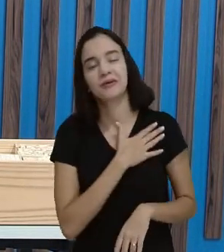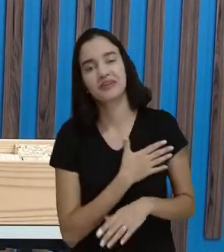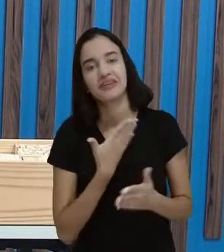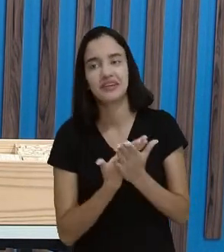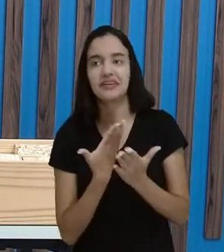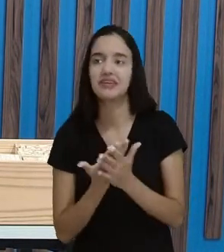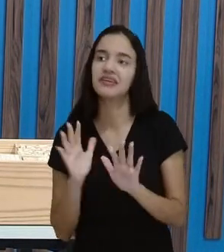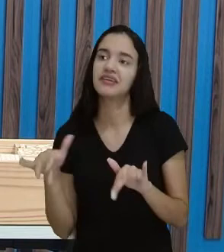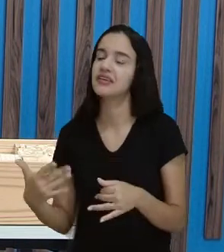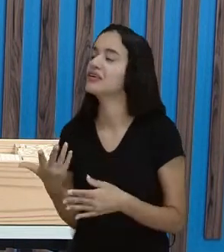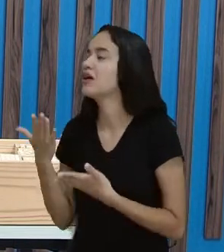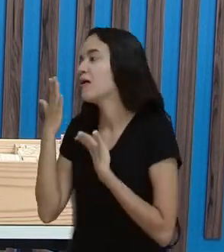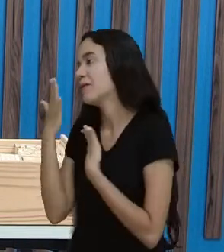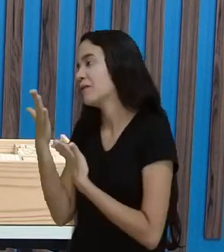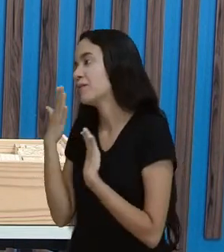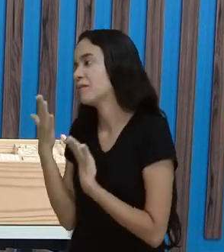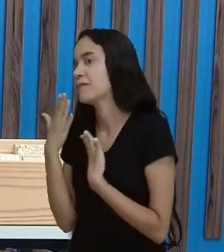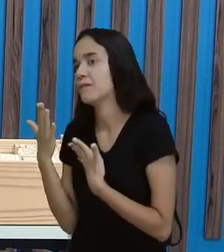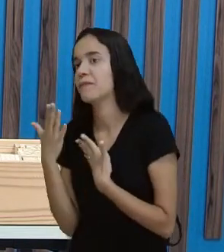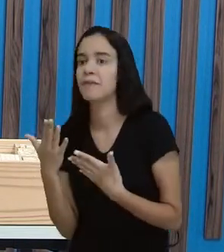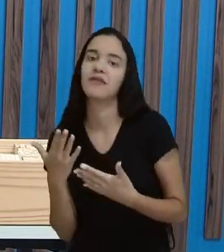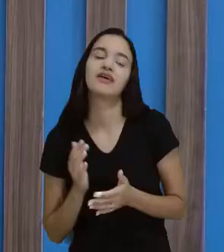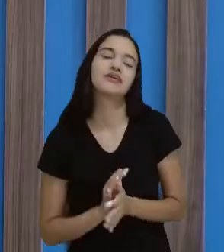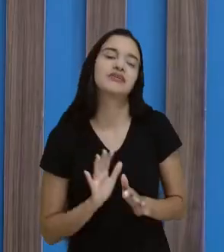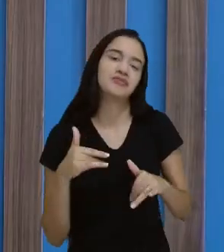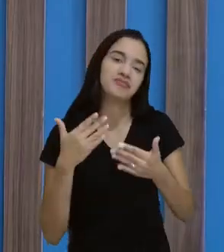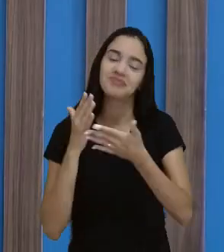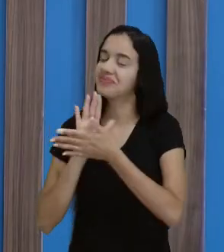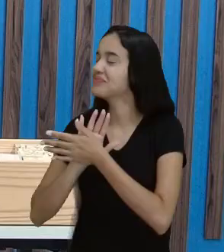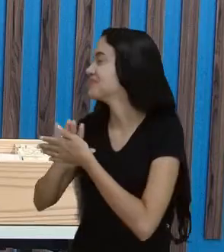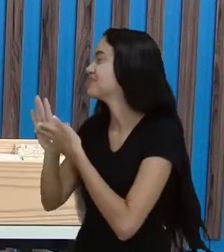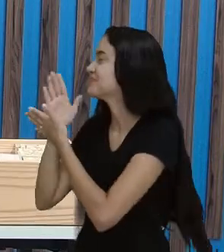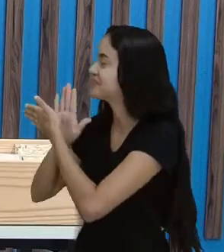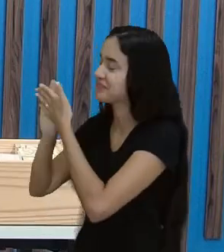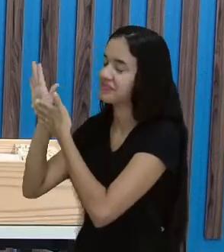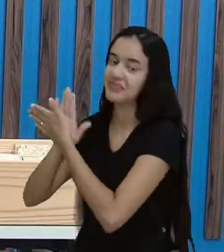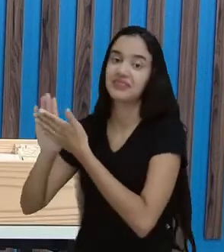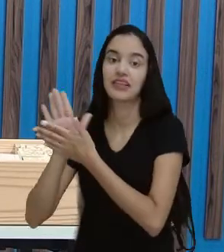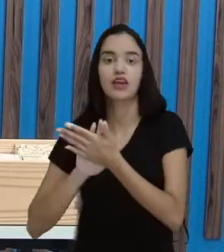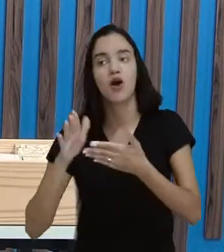hoje. Professora Esther, muito obrigada. Midian também, muito